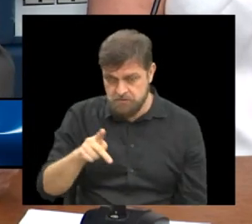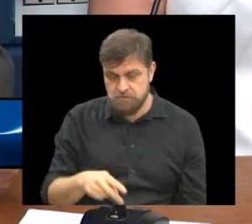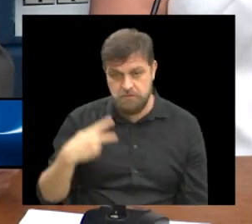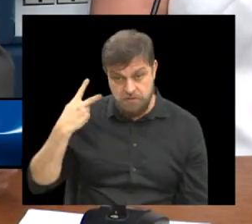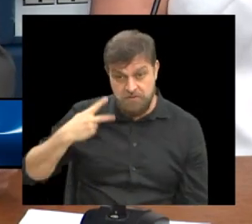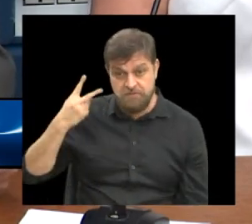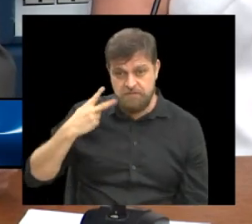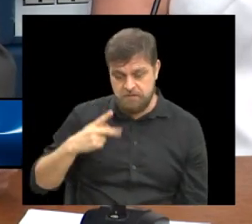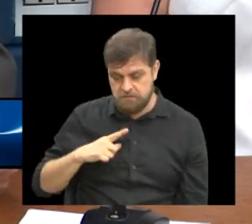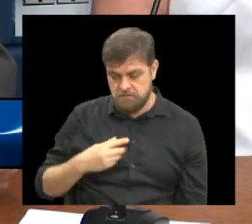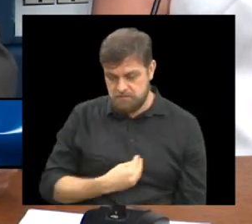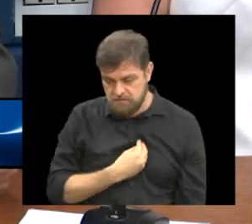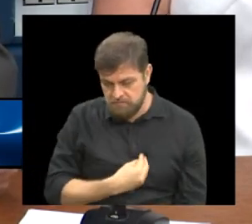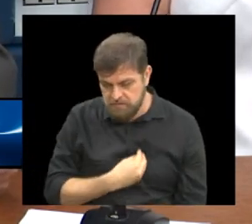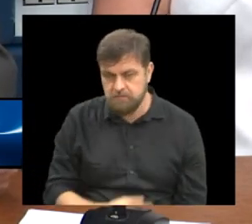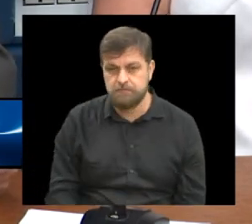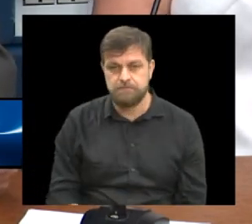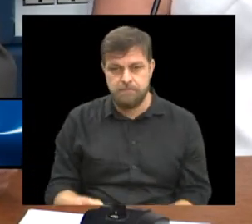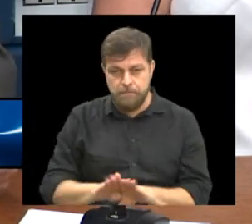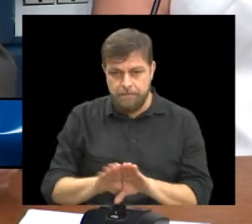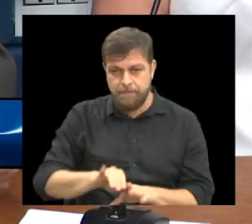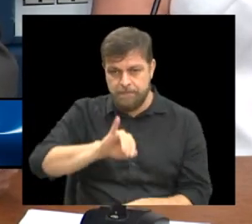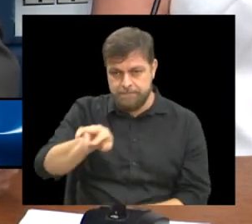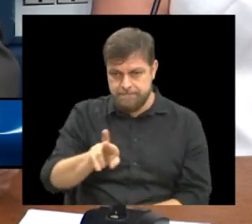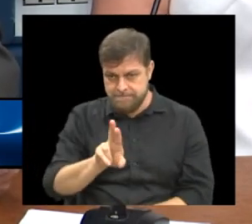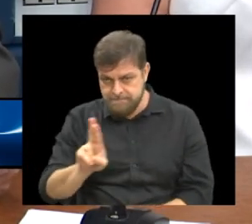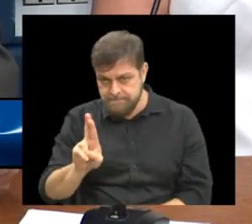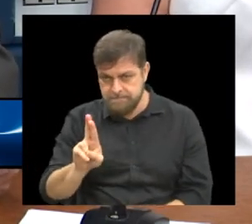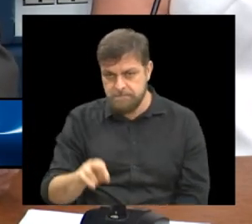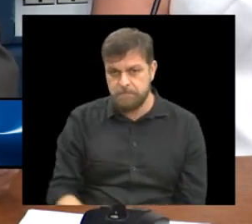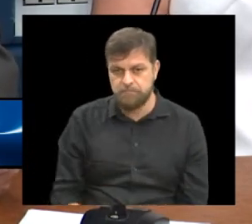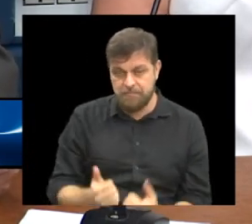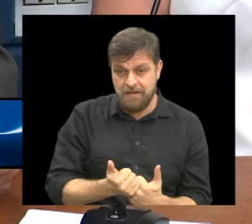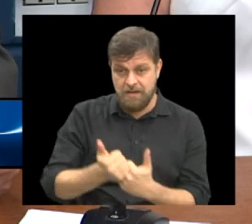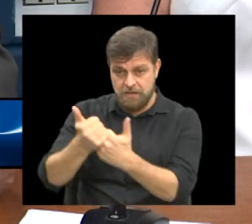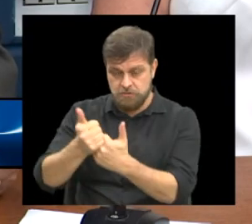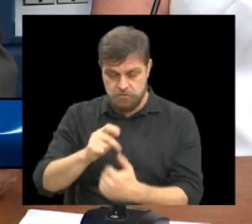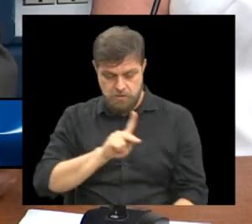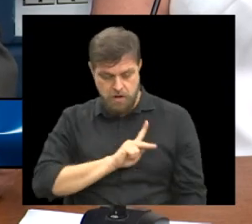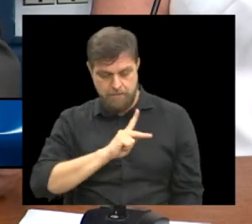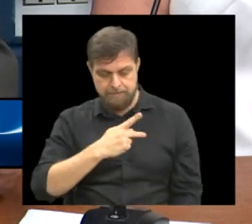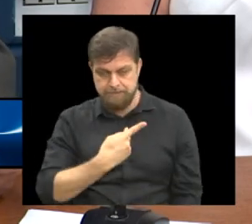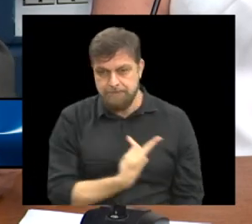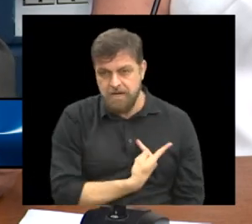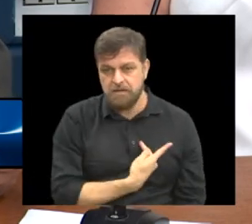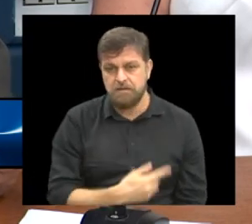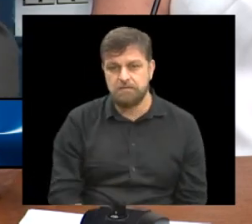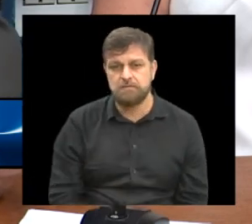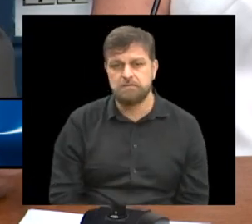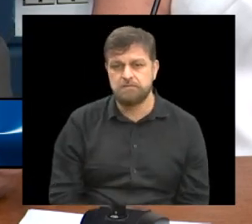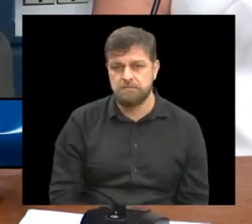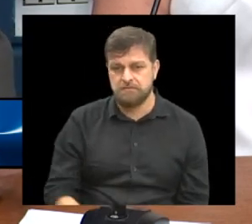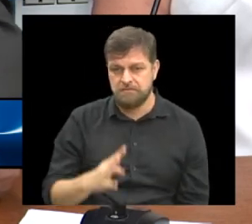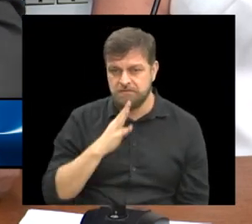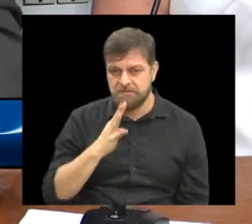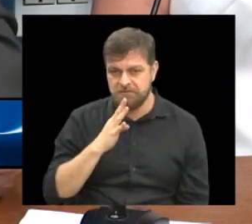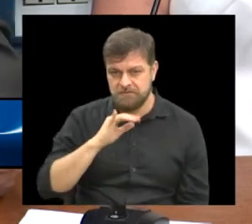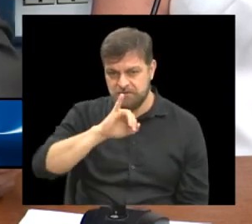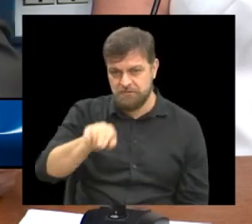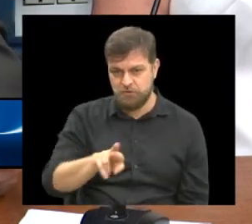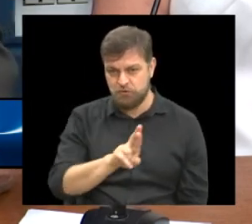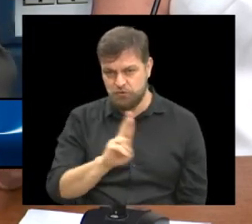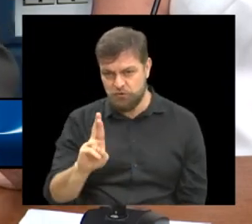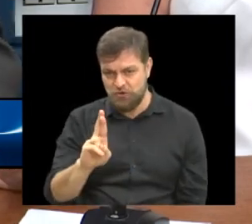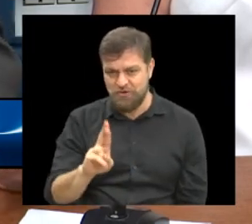professor Alberto, ao Júnior Morelli, assessor parlamentar do vereador Paulo Haddad, que é conhecido aqui na Câmara como